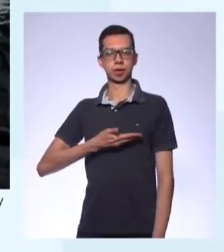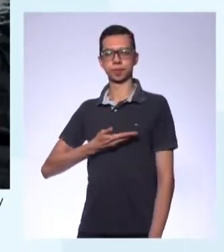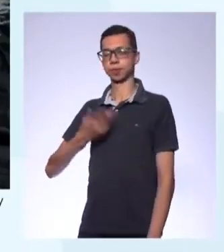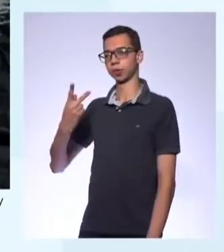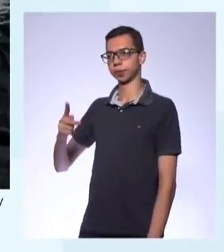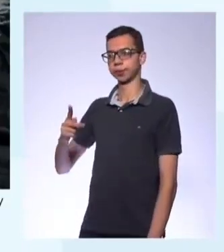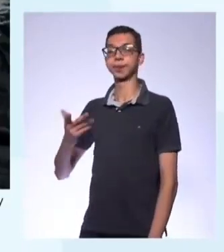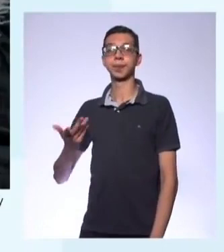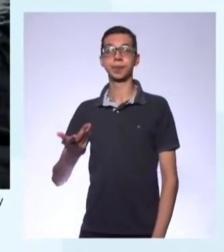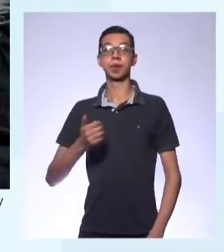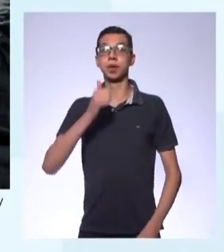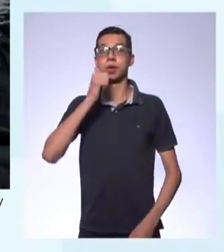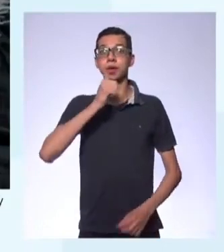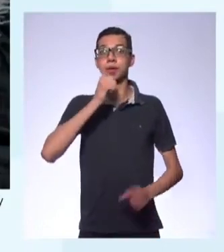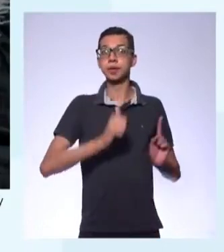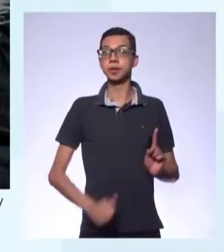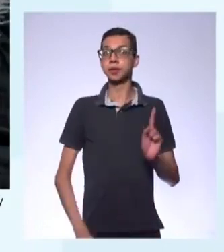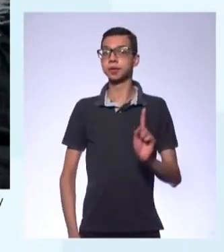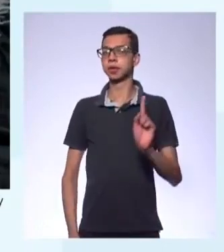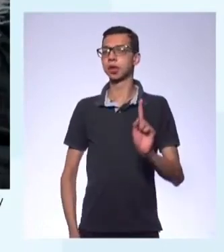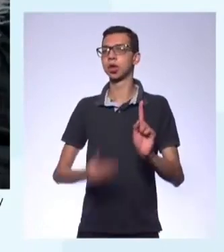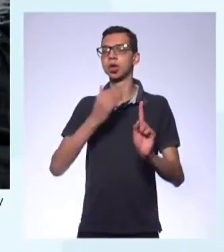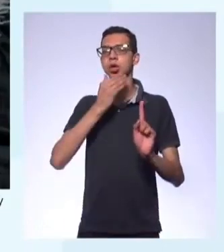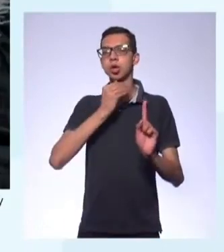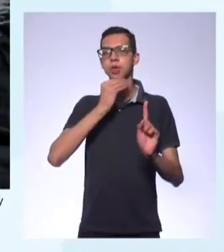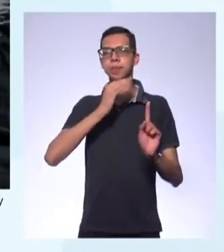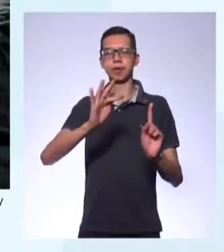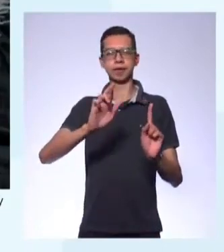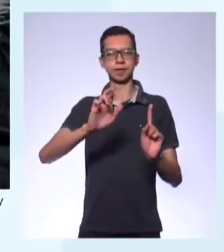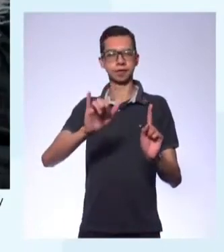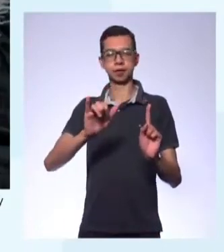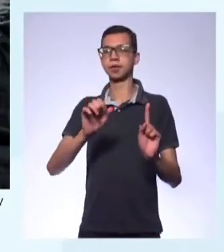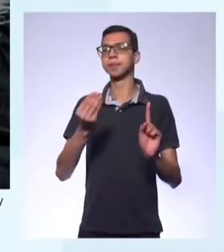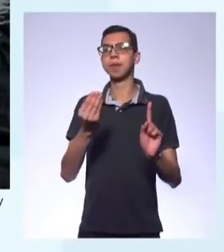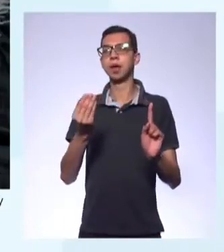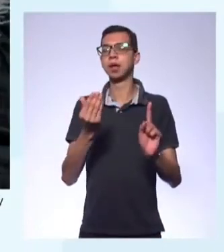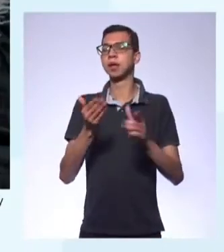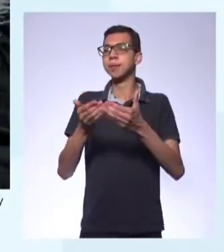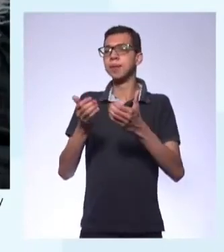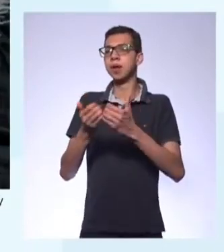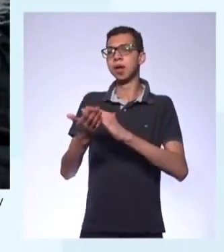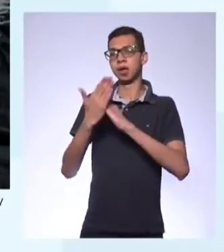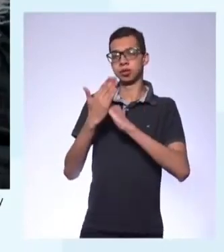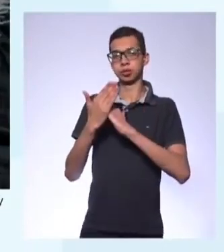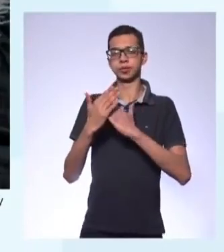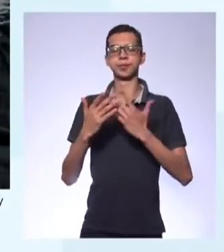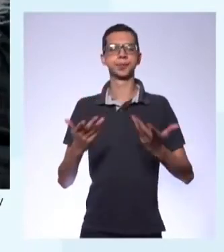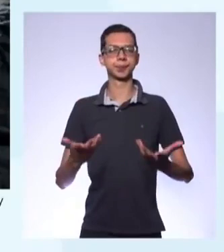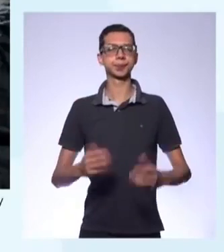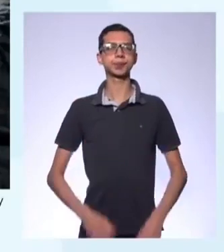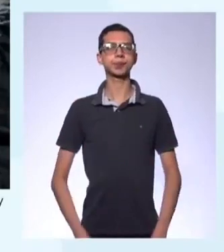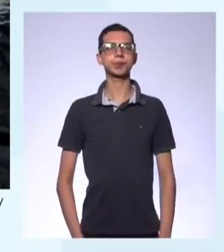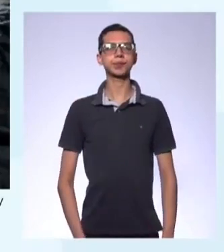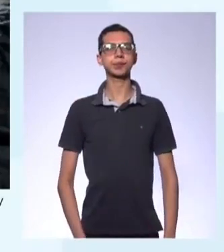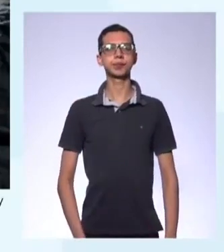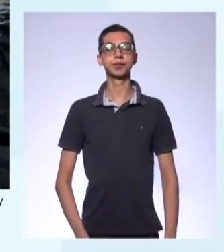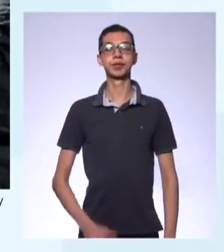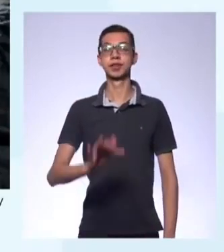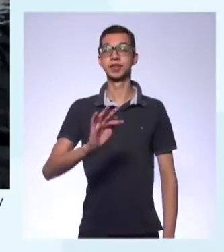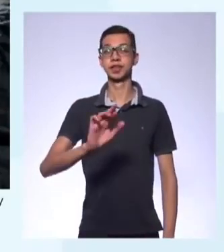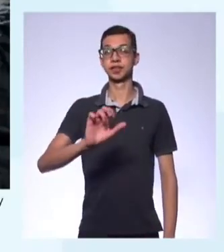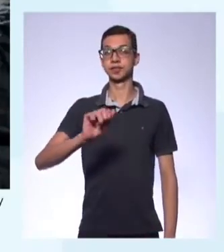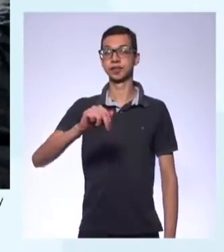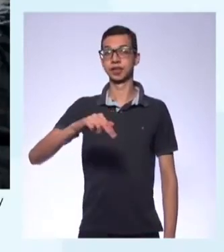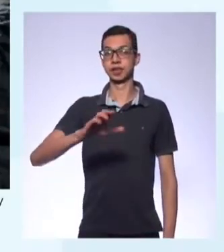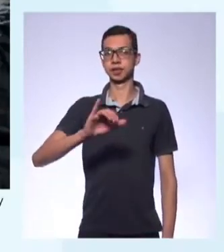recorre ao Frei Lourenço com o intuito de obter ajuda. Logo, o frade franciscano sugeriu que Julieta tomasse uma